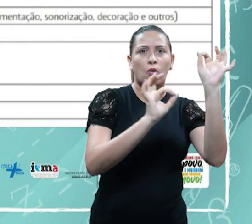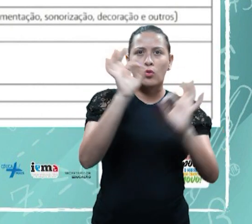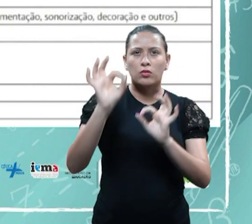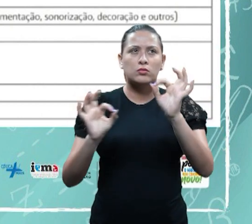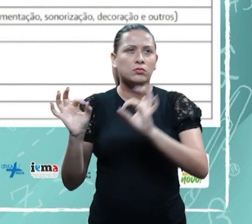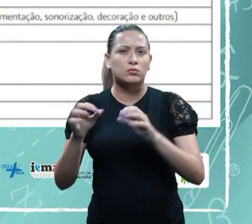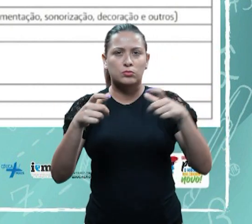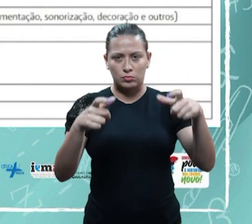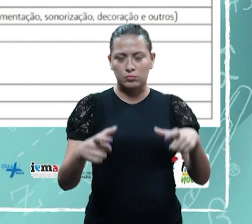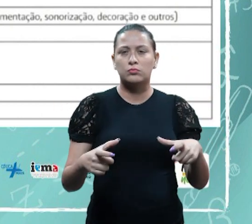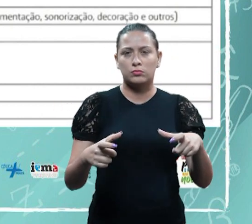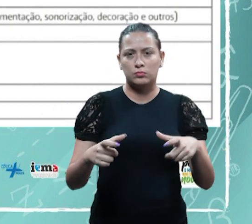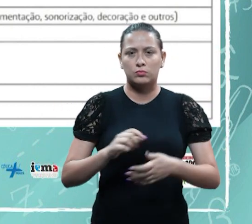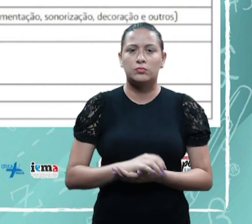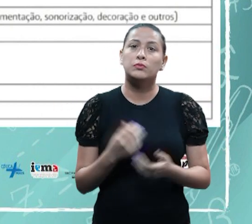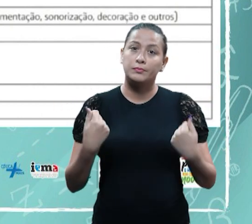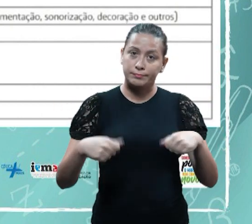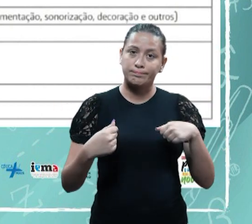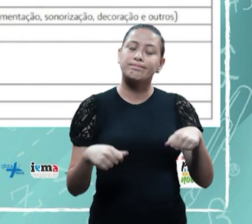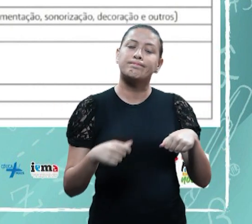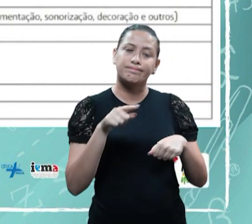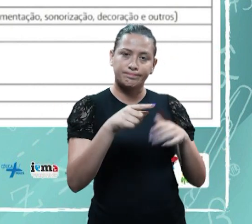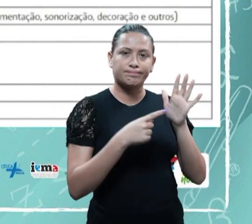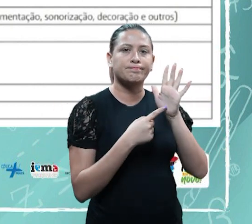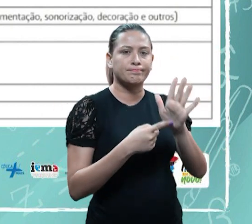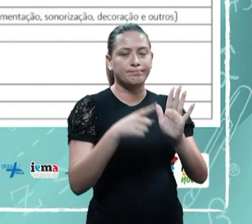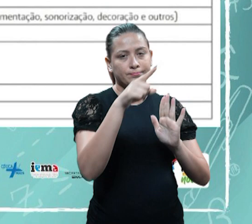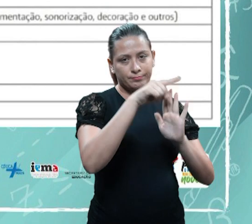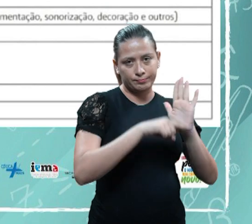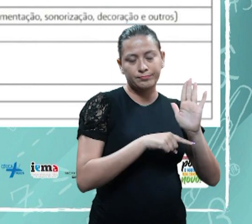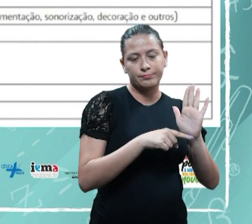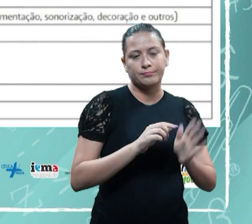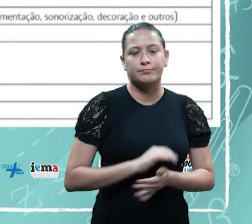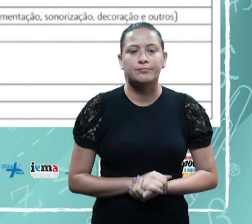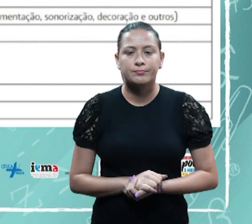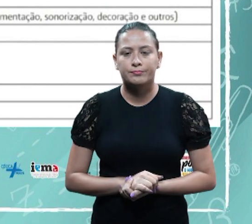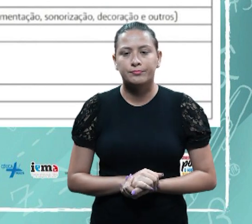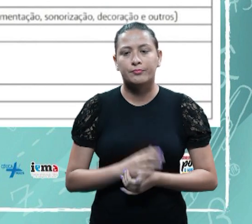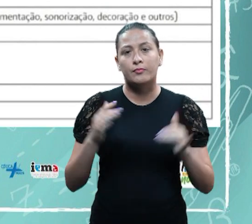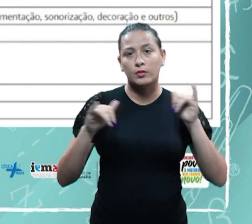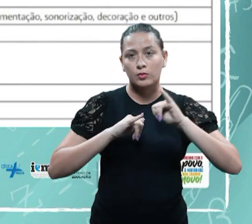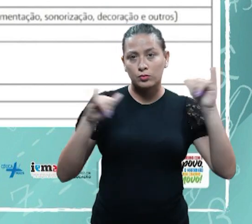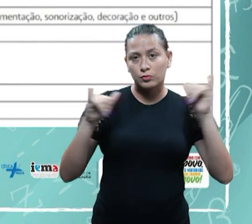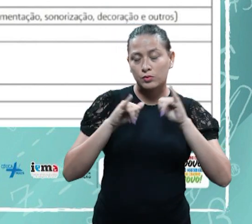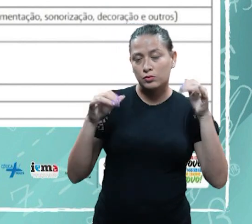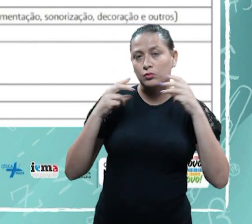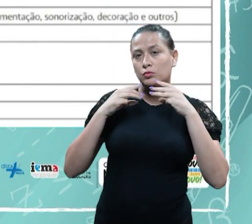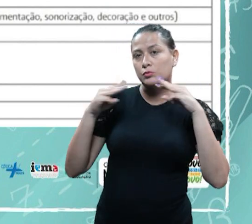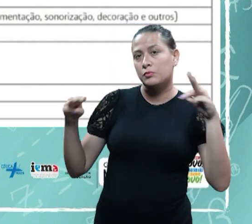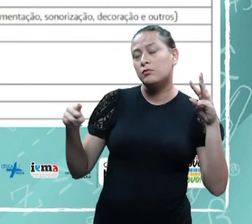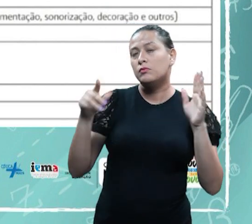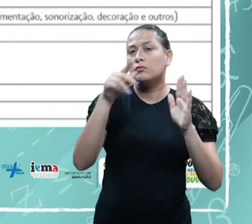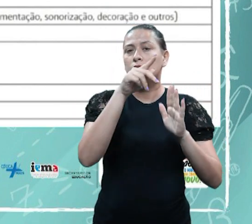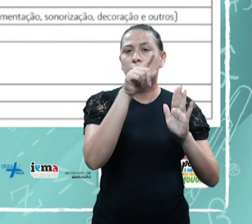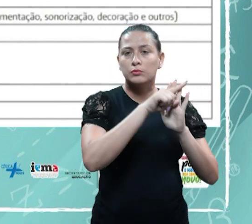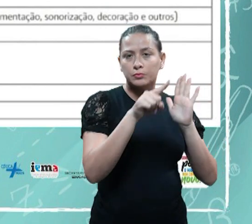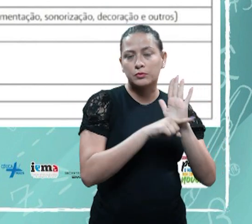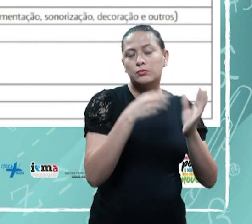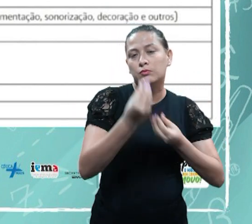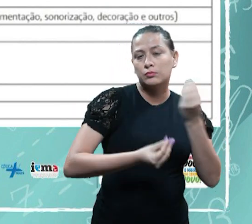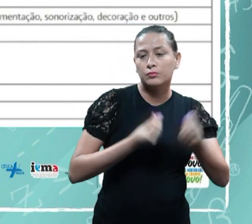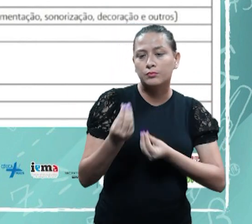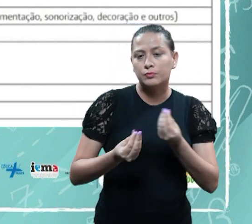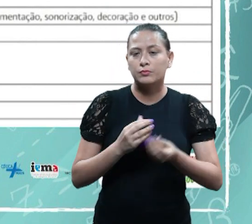tudo isso tem que estar exposto aqui no roteiro. Qual é o meu plano de divulgação de marketing? A